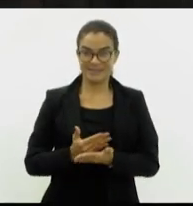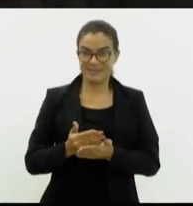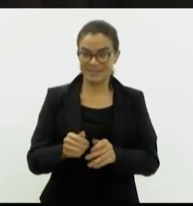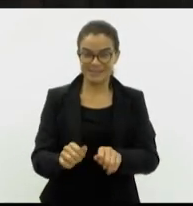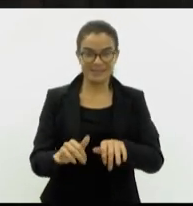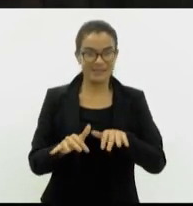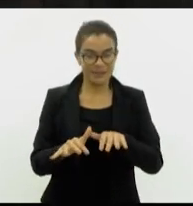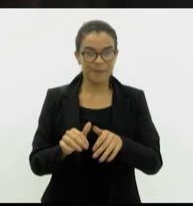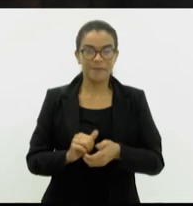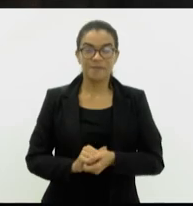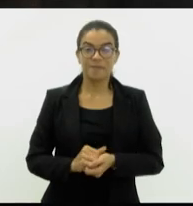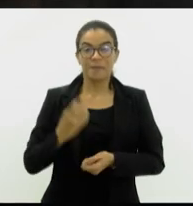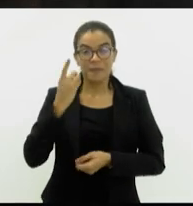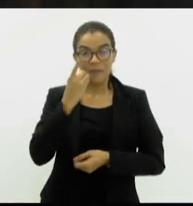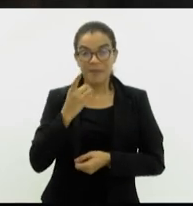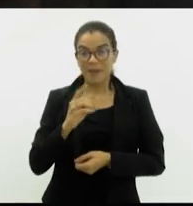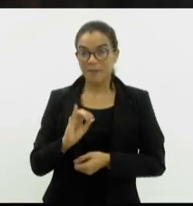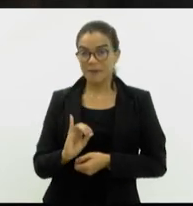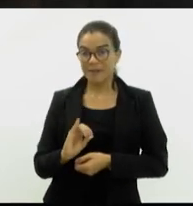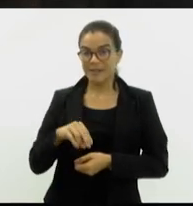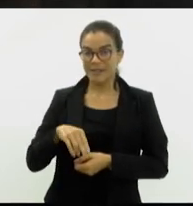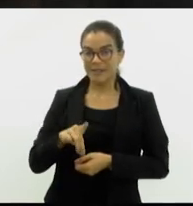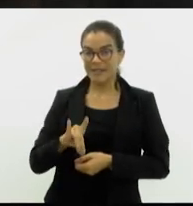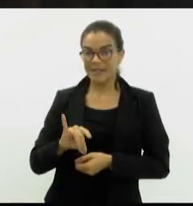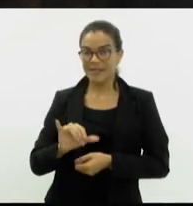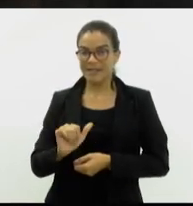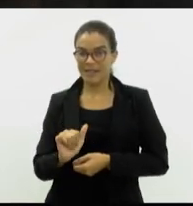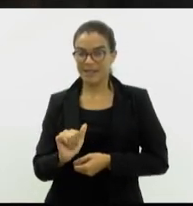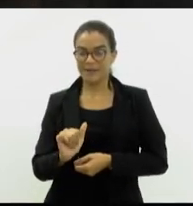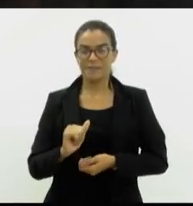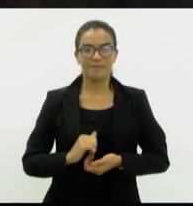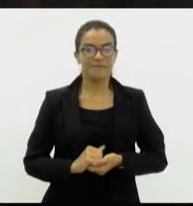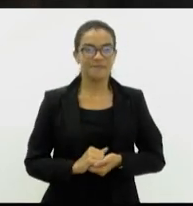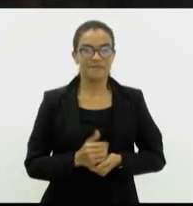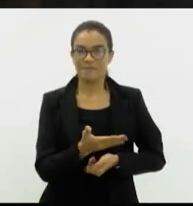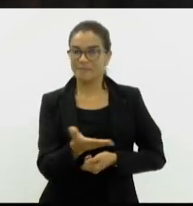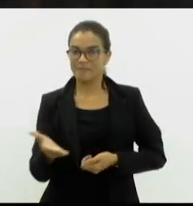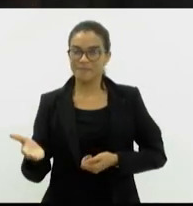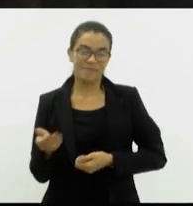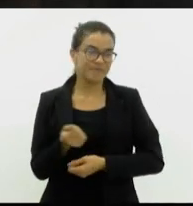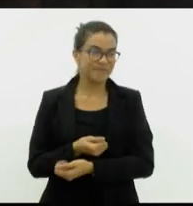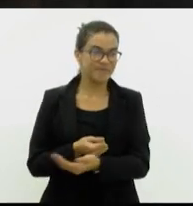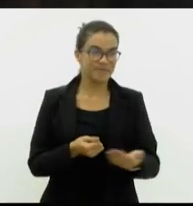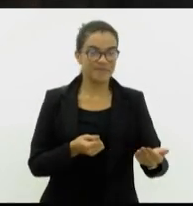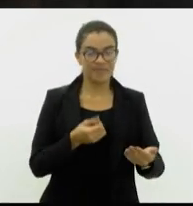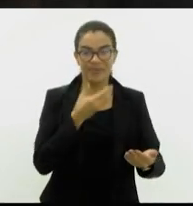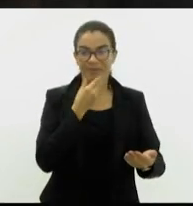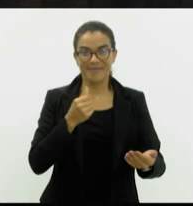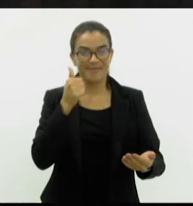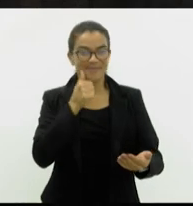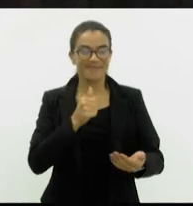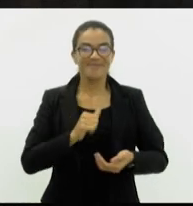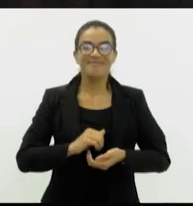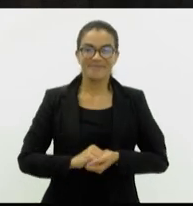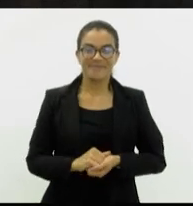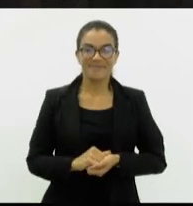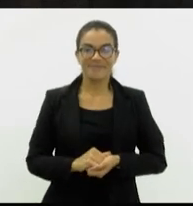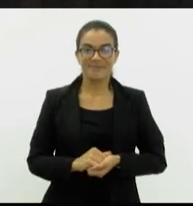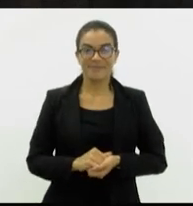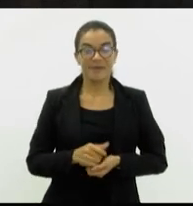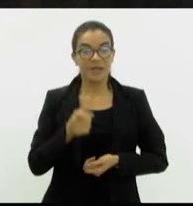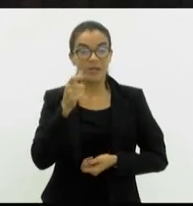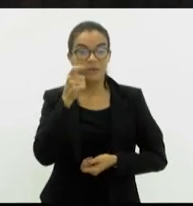deputada índia armelau senhoras e senhores deputados que nos